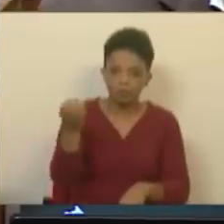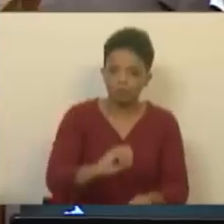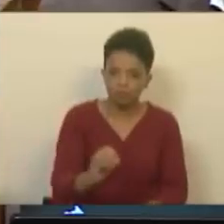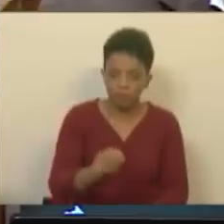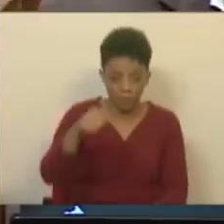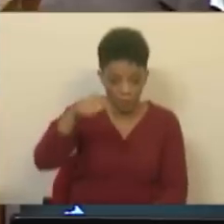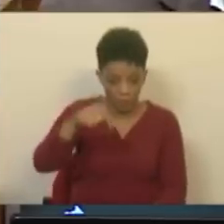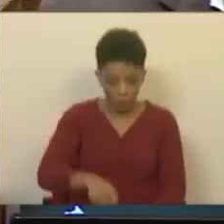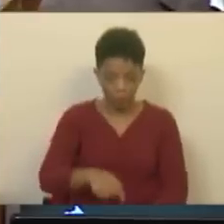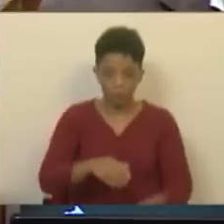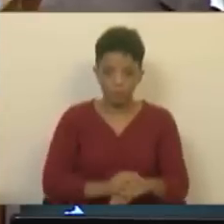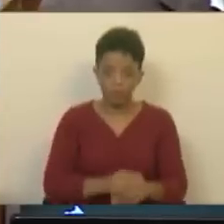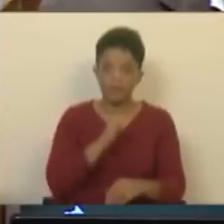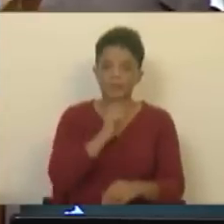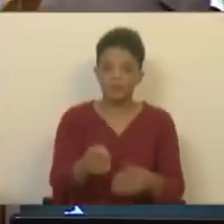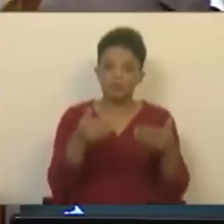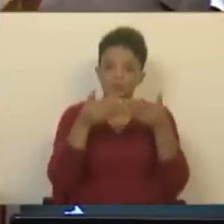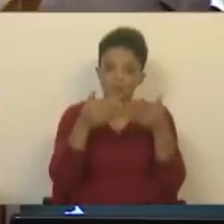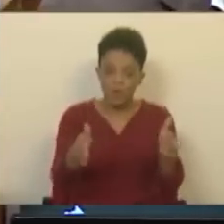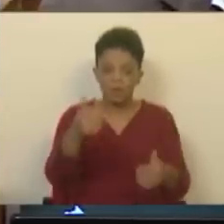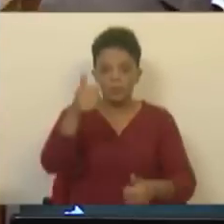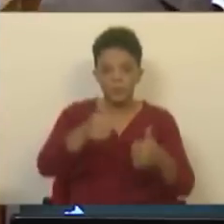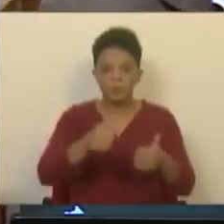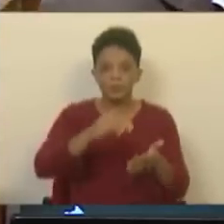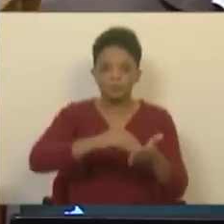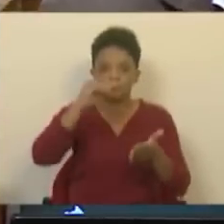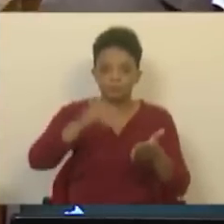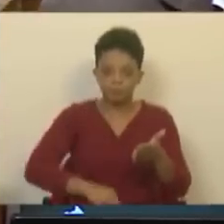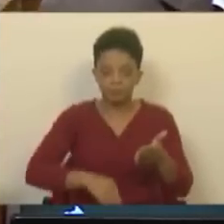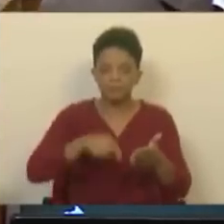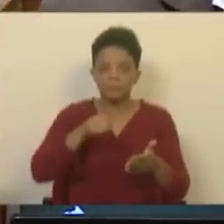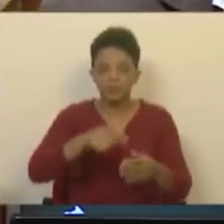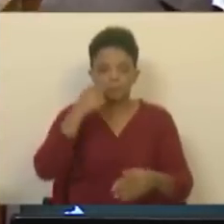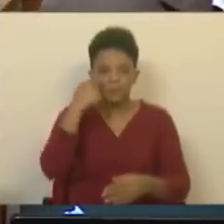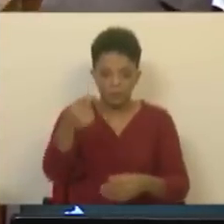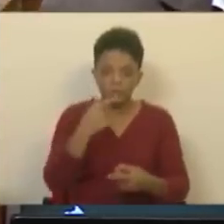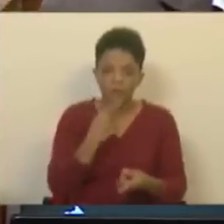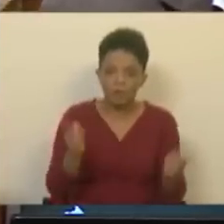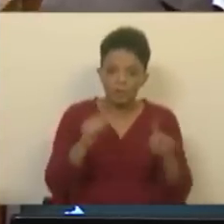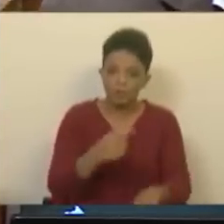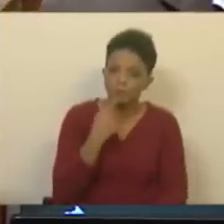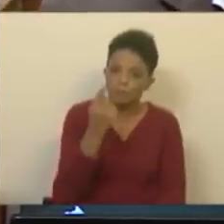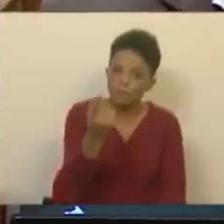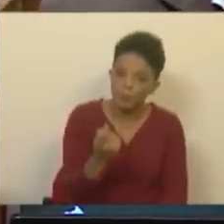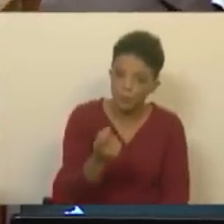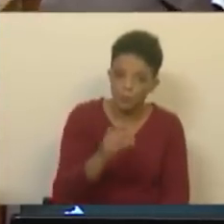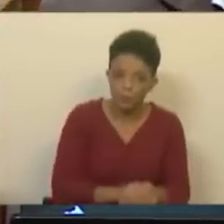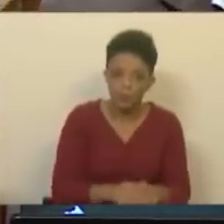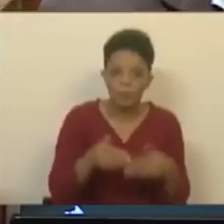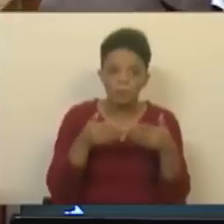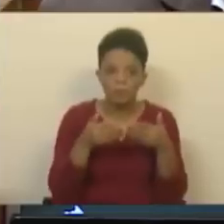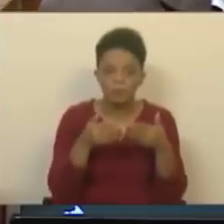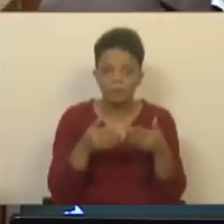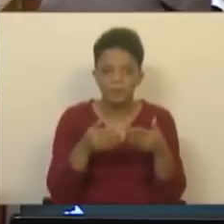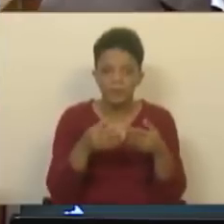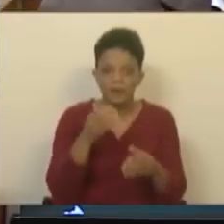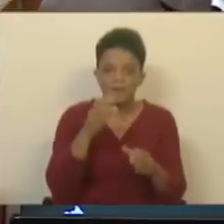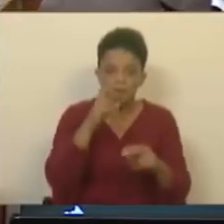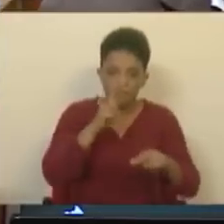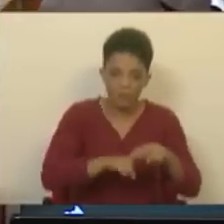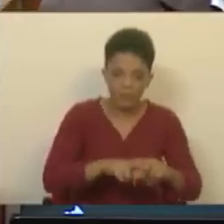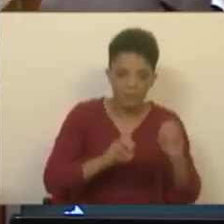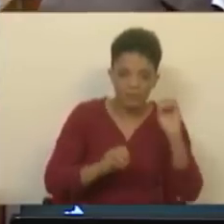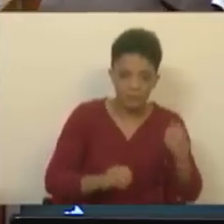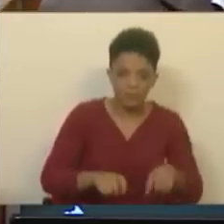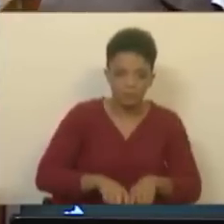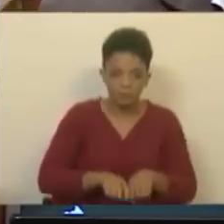hoje saiu aviso de abertura para a contratação de especialistas volta a perguntar porque é que abriu com zero vagas para